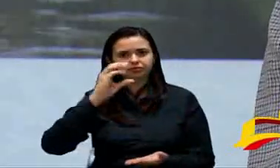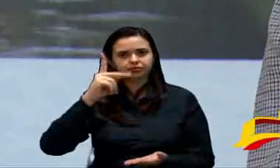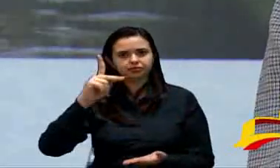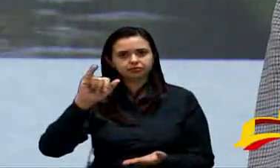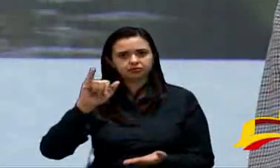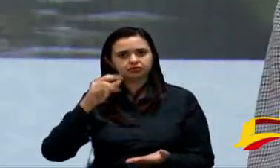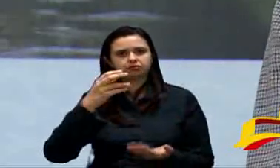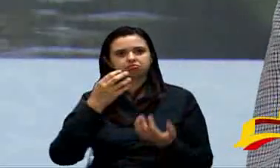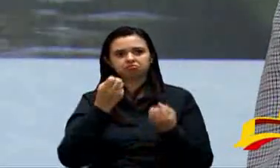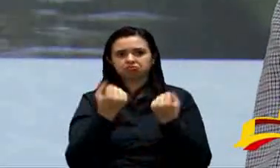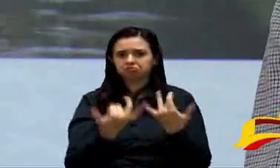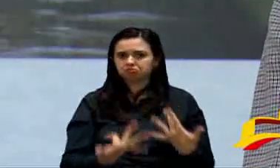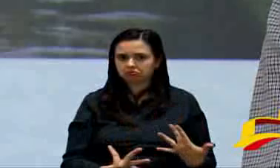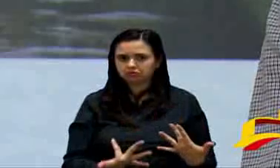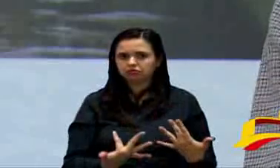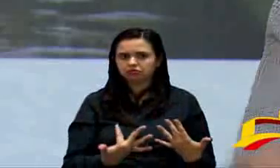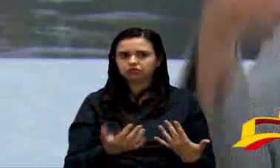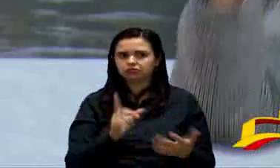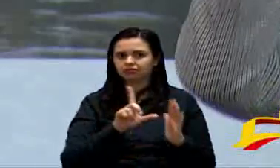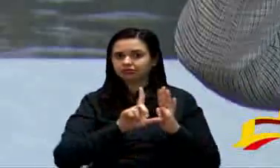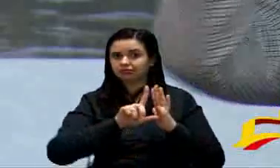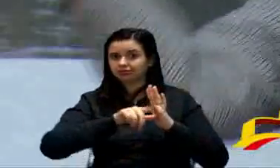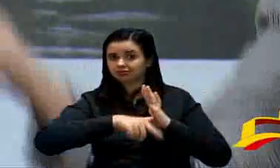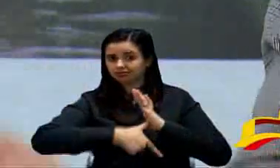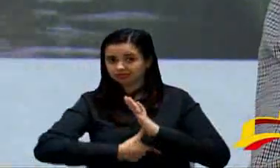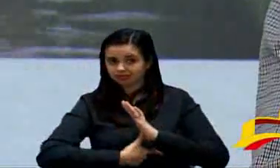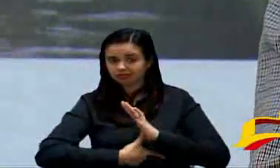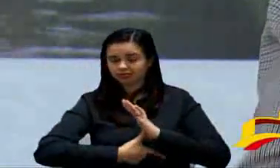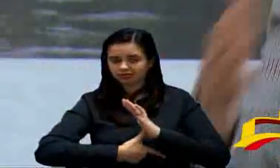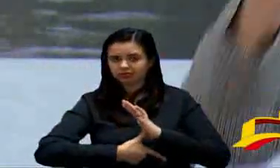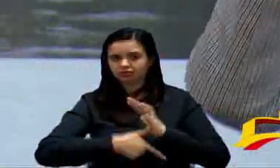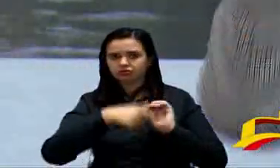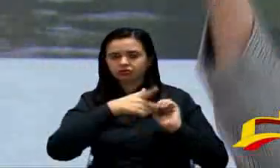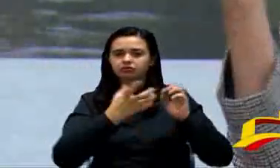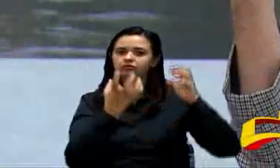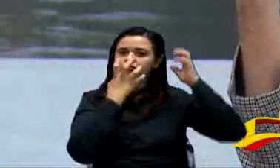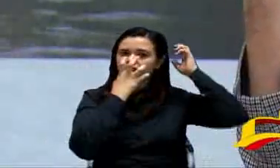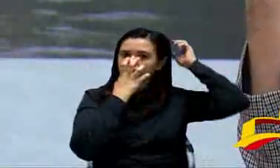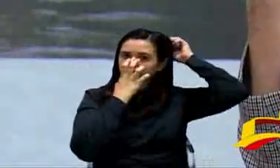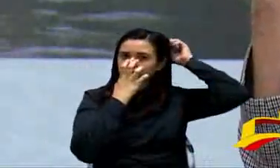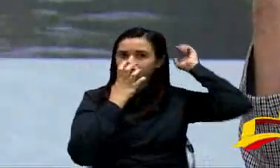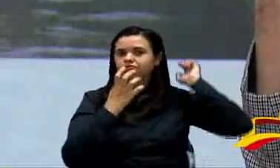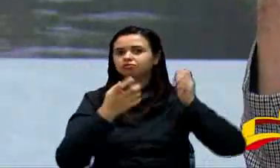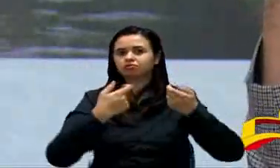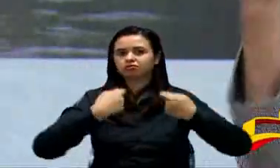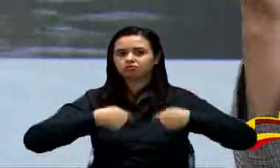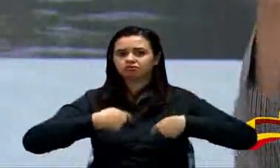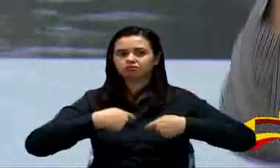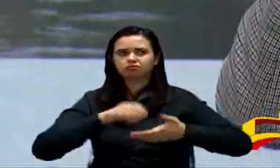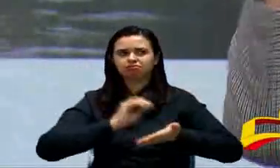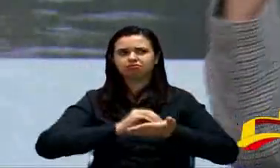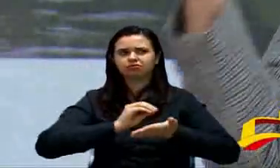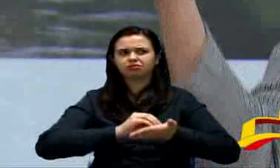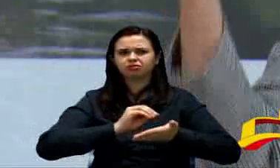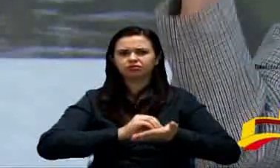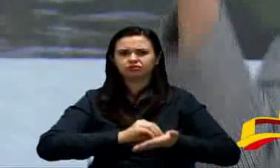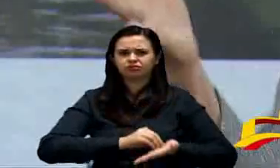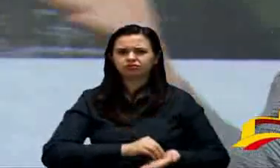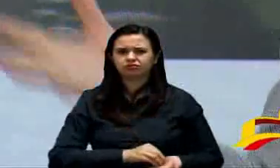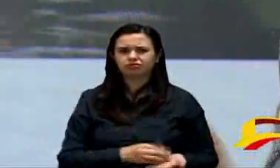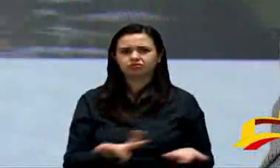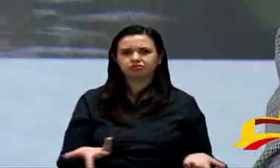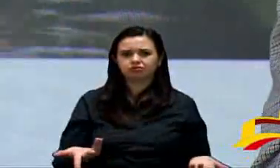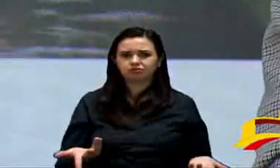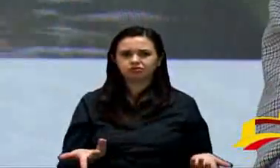atraso na entrega dos respiradores, porque eles fizeram esforços assim fantásticos para poderem comprar